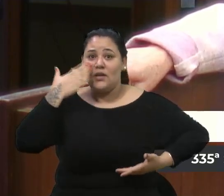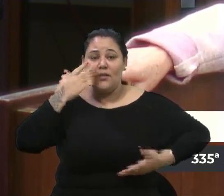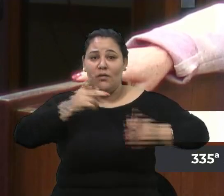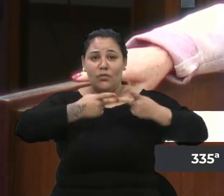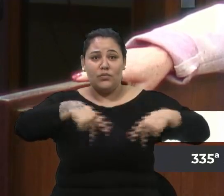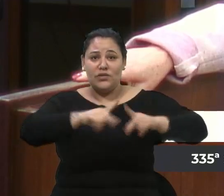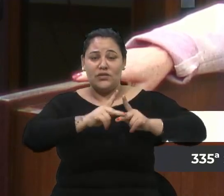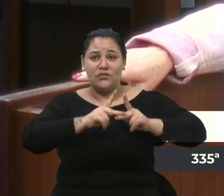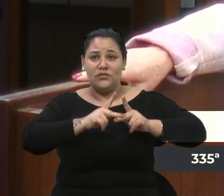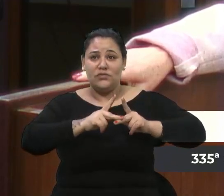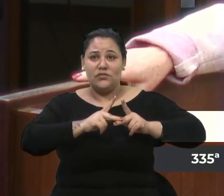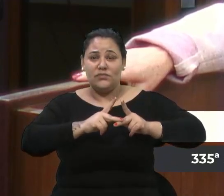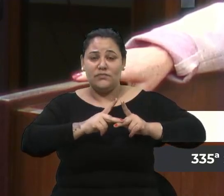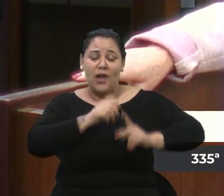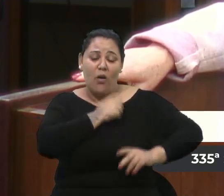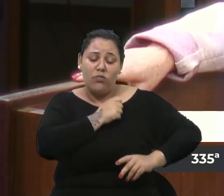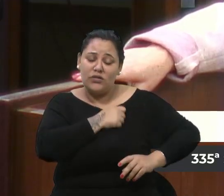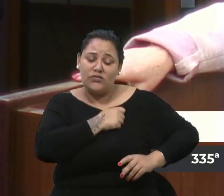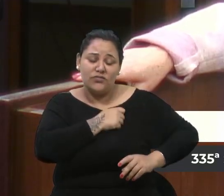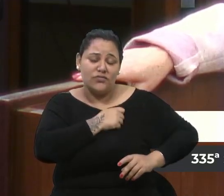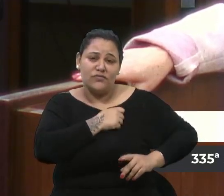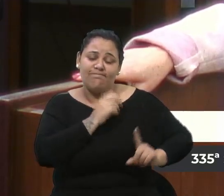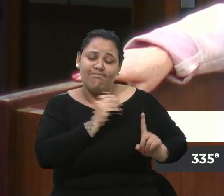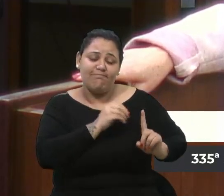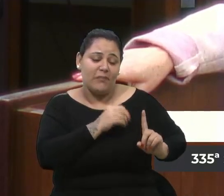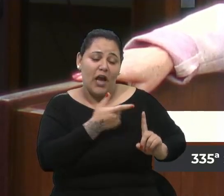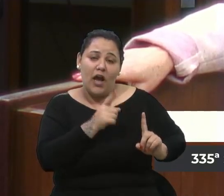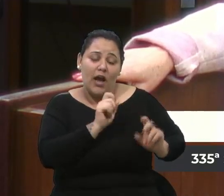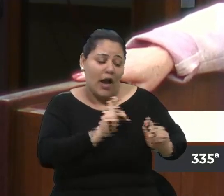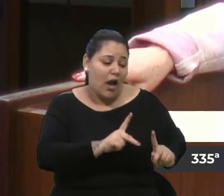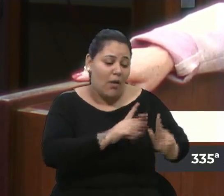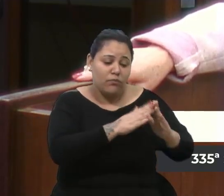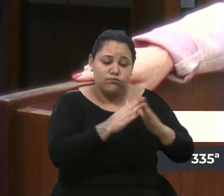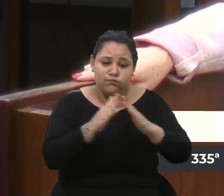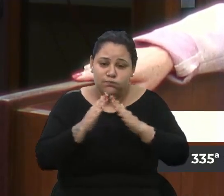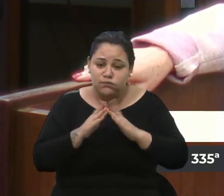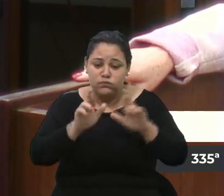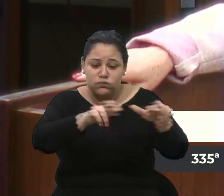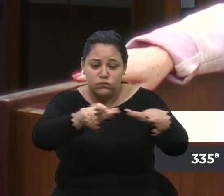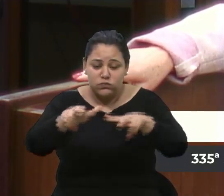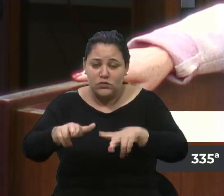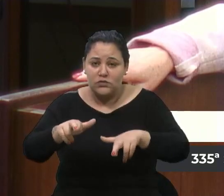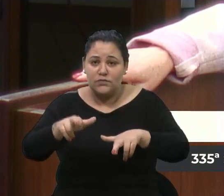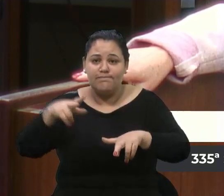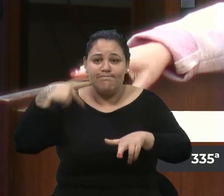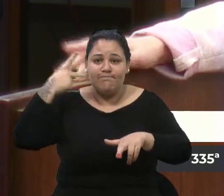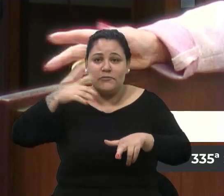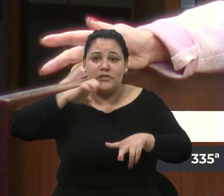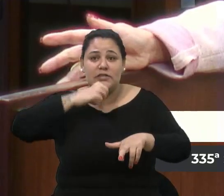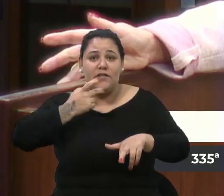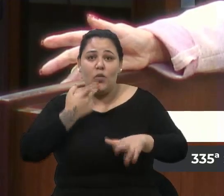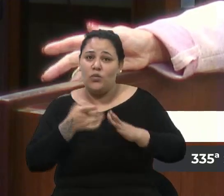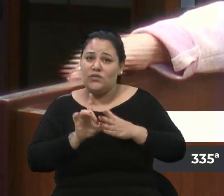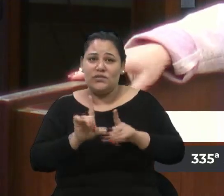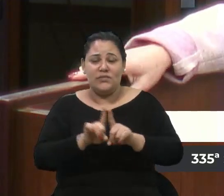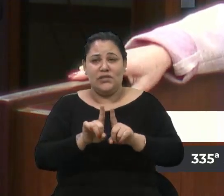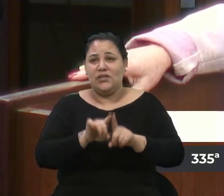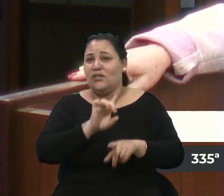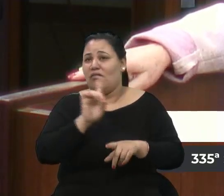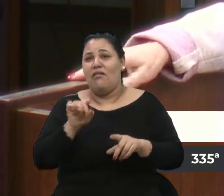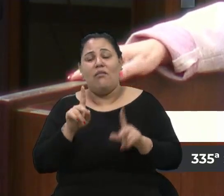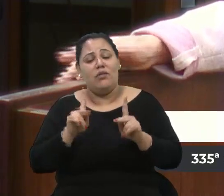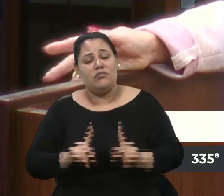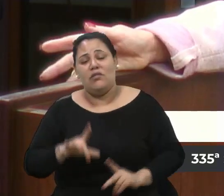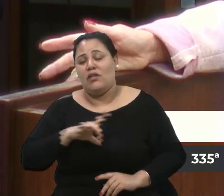é uma população carente, que embora naquela região que a vereadora Estela citou agora, não é pessoas que